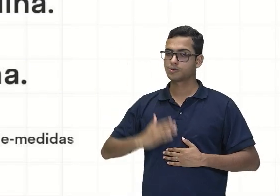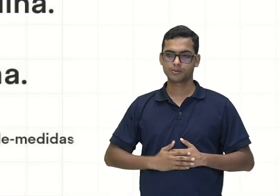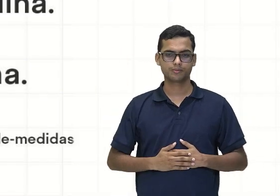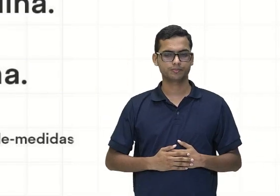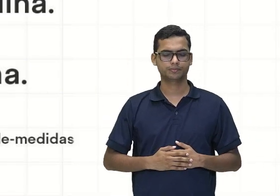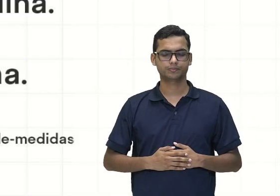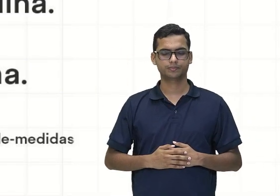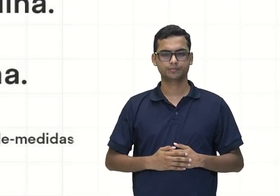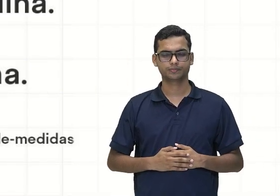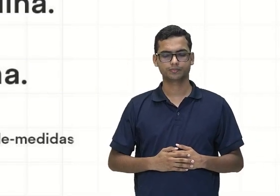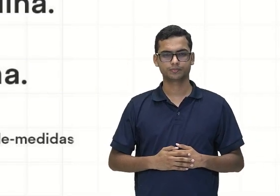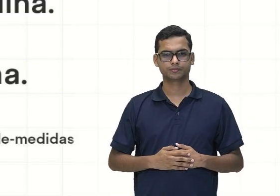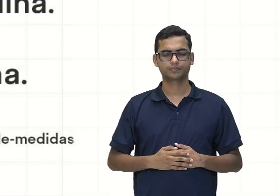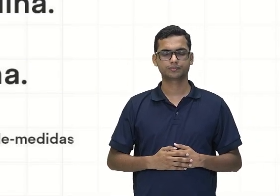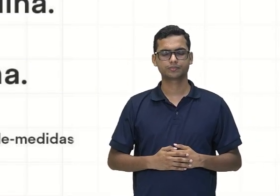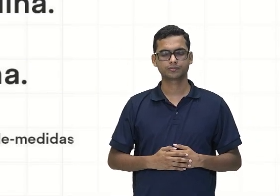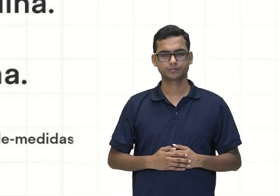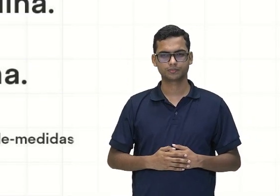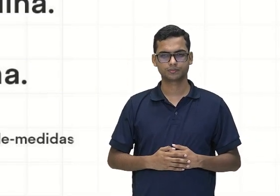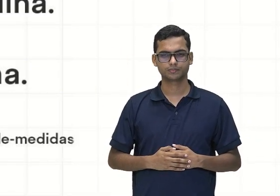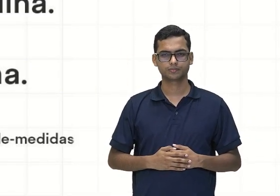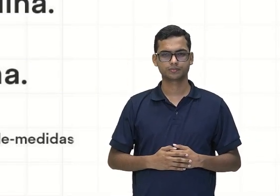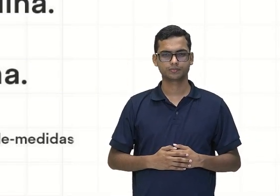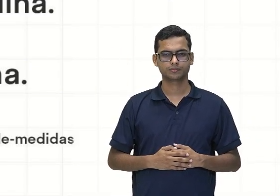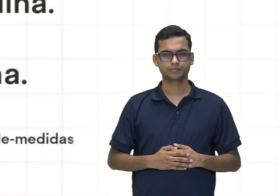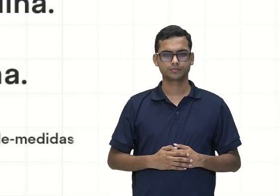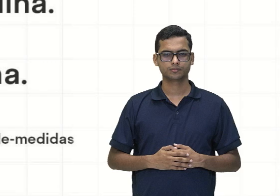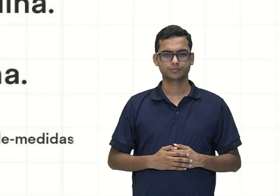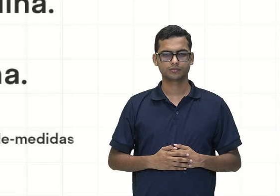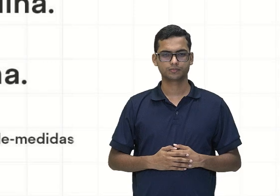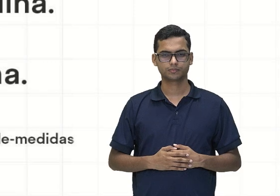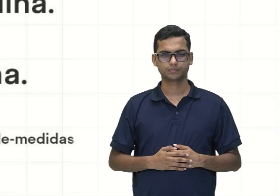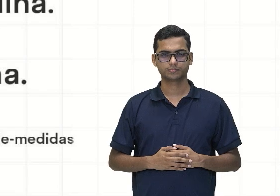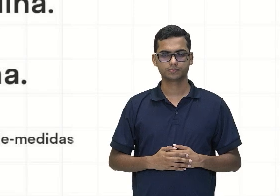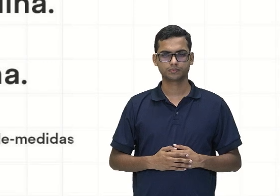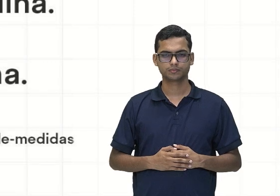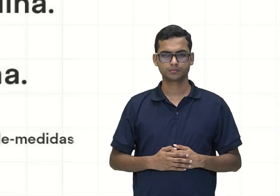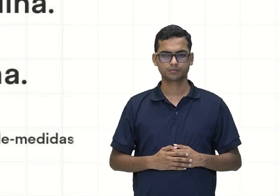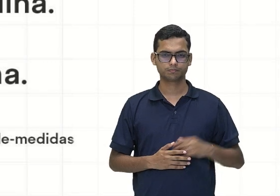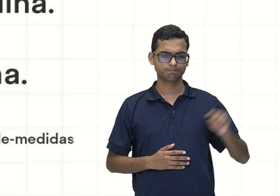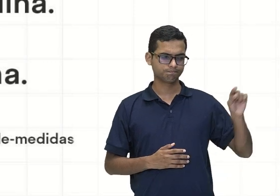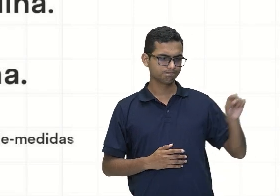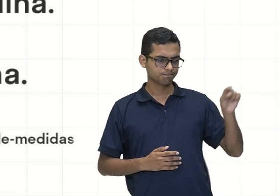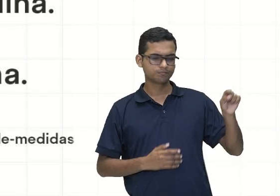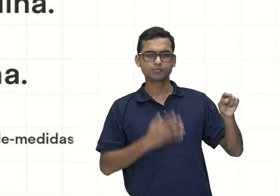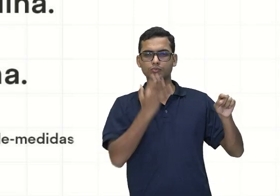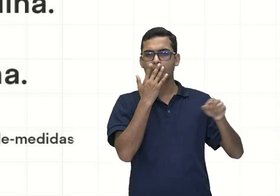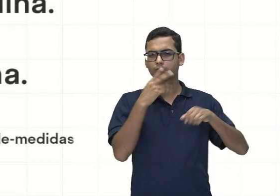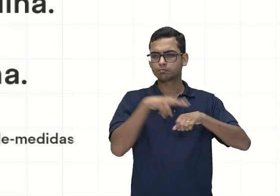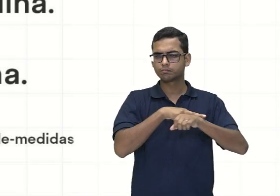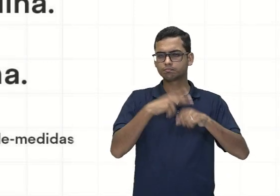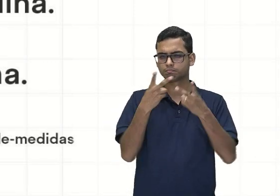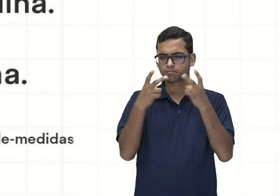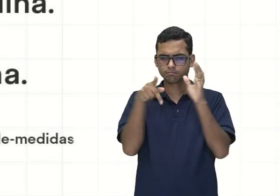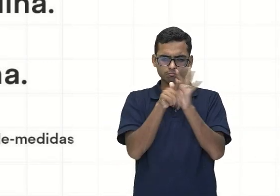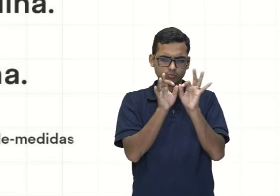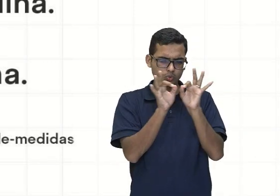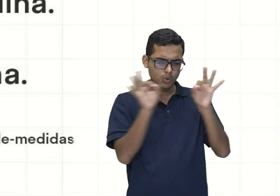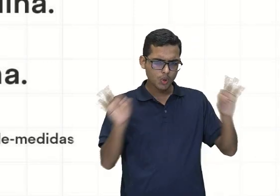né? Aqui o nosso ponto verdinho, nosso ponto preto é o 60. Ficou um pouquinho mais distante, mas não tem